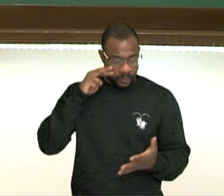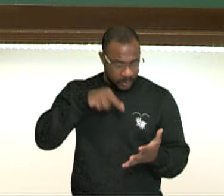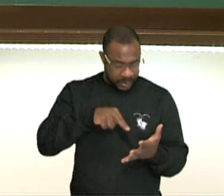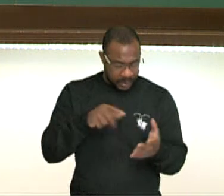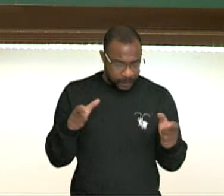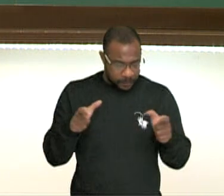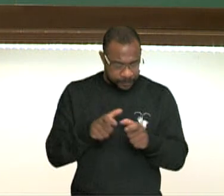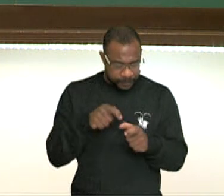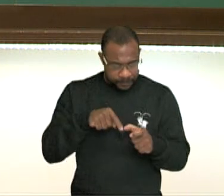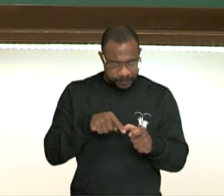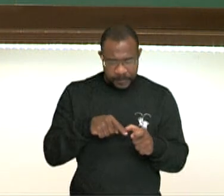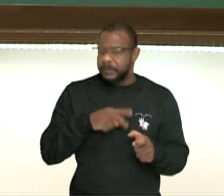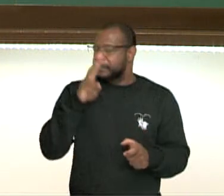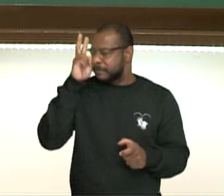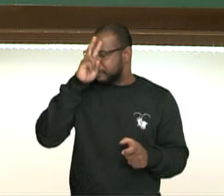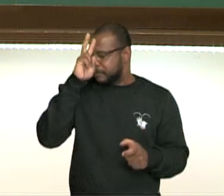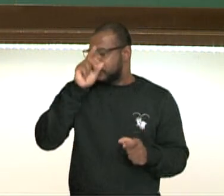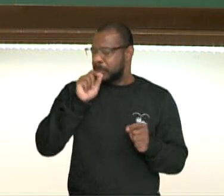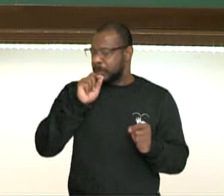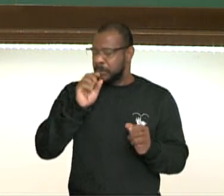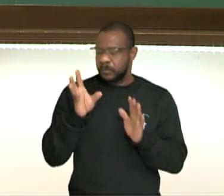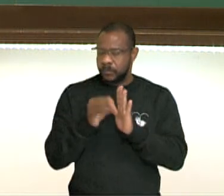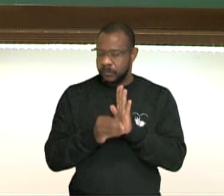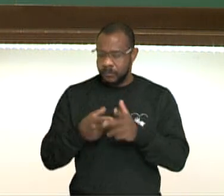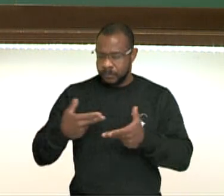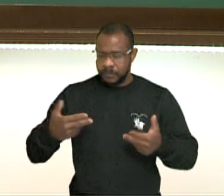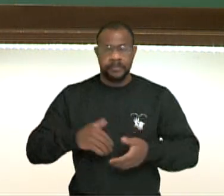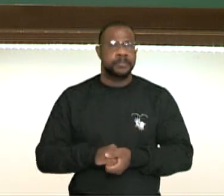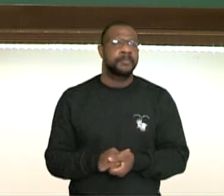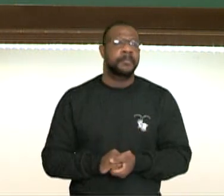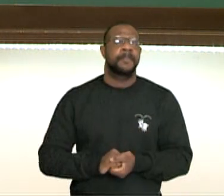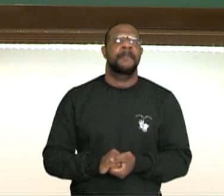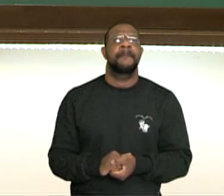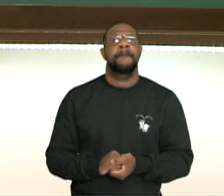ele menorzinho, que eu lembro daquele conteúdo, tá?